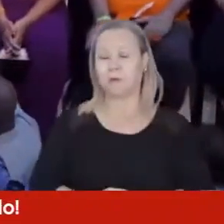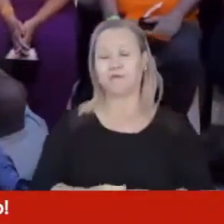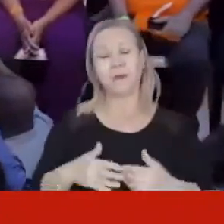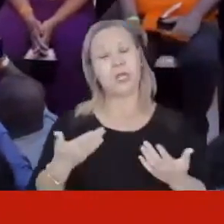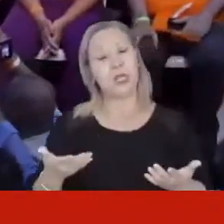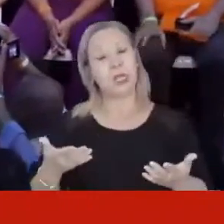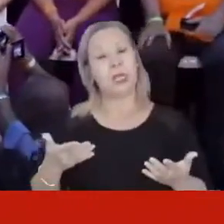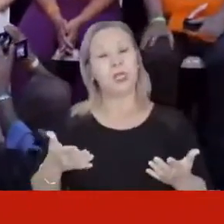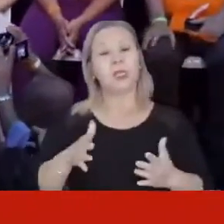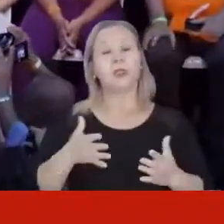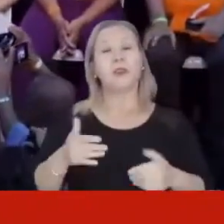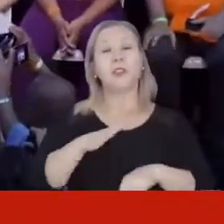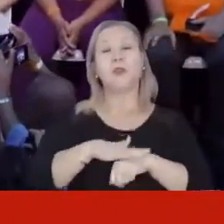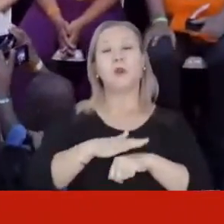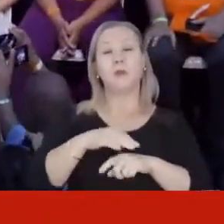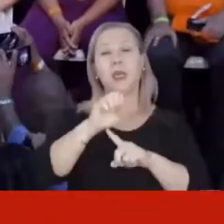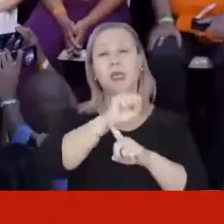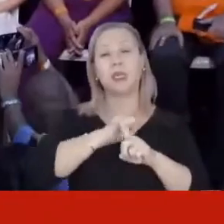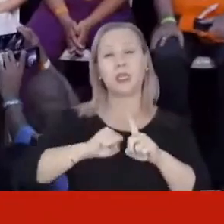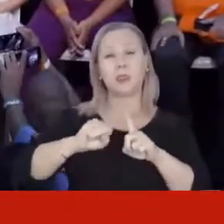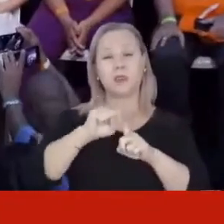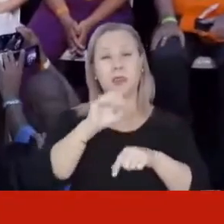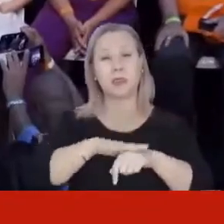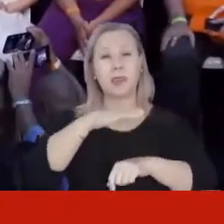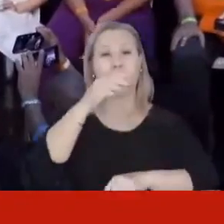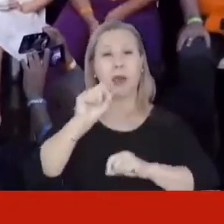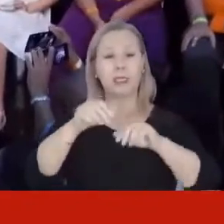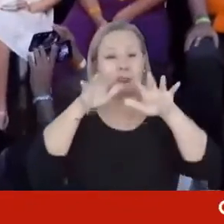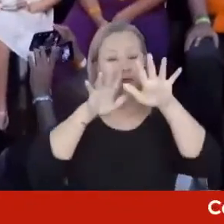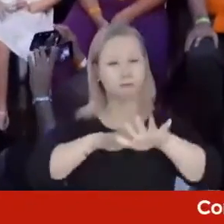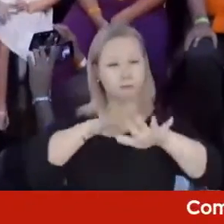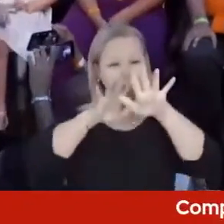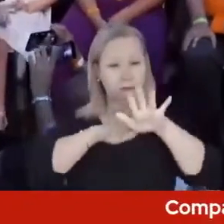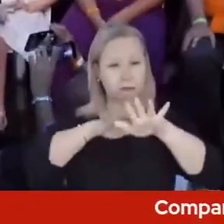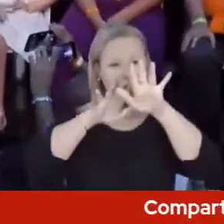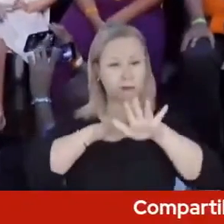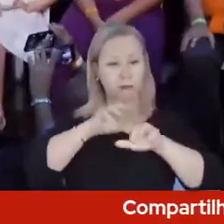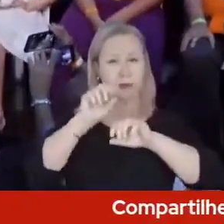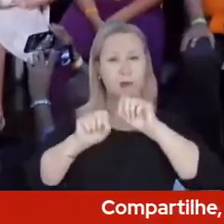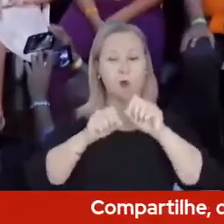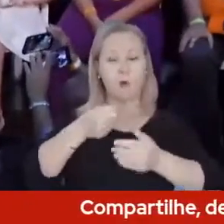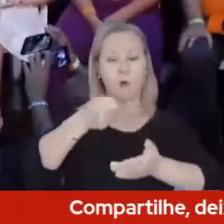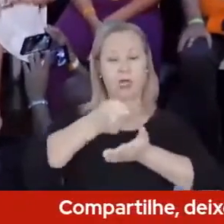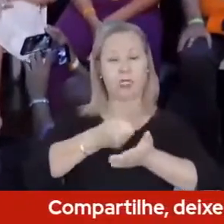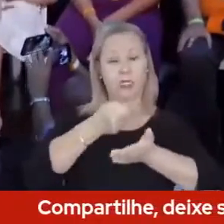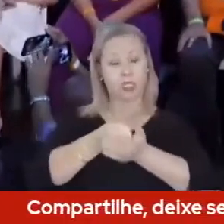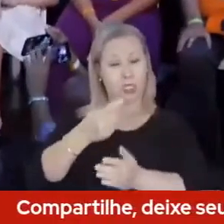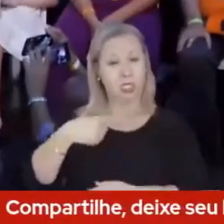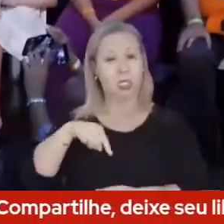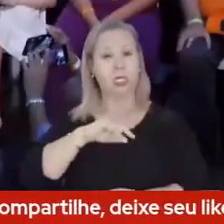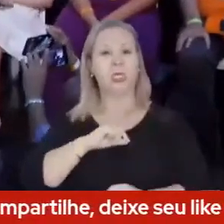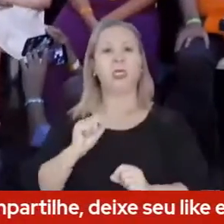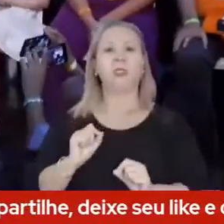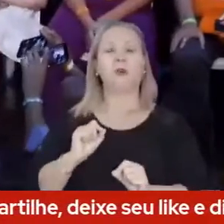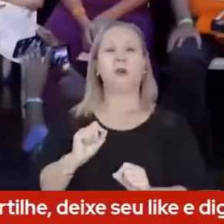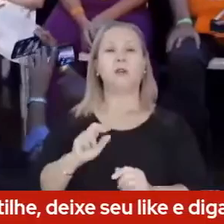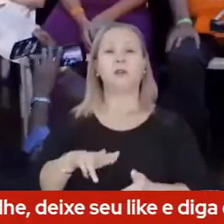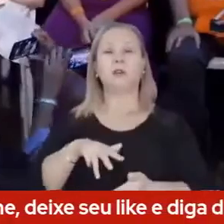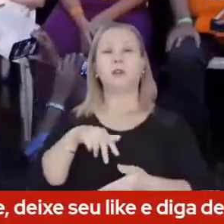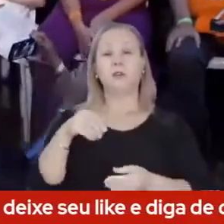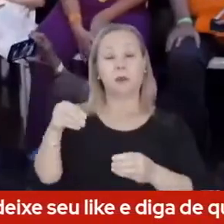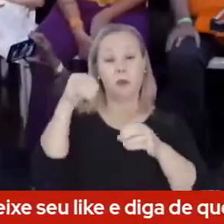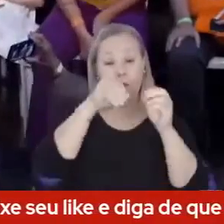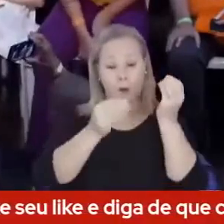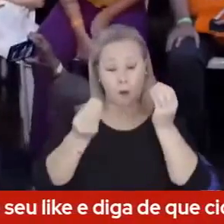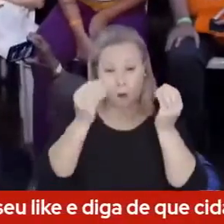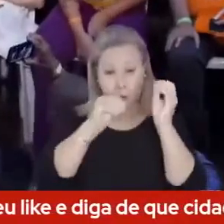que a sociedade mais se mobilizou para exigir que nós colocássemos na Constituição